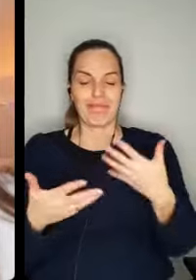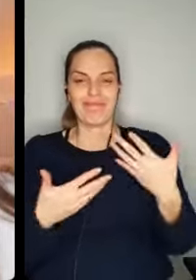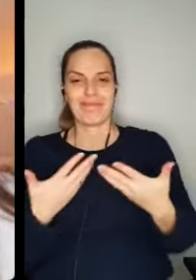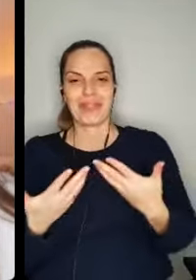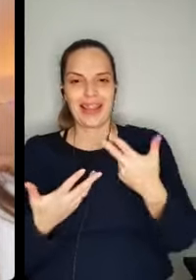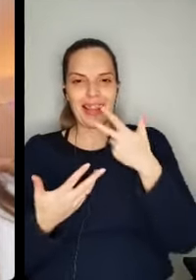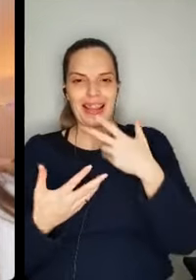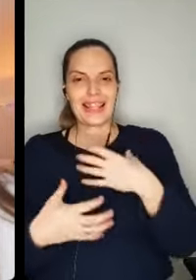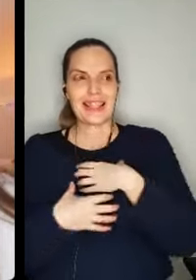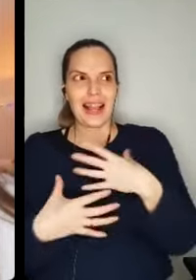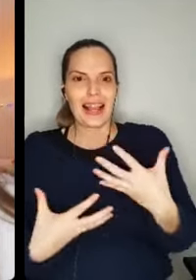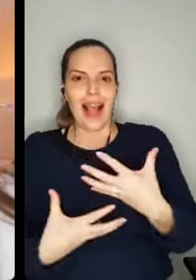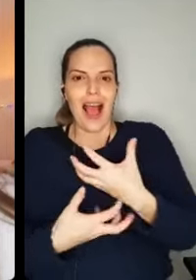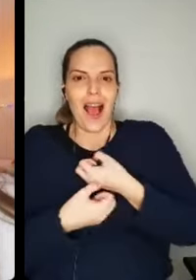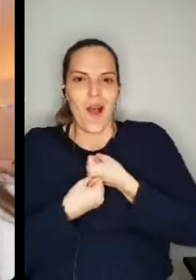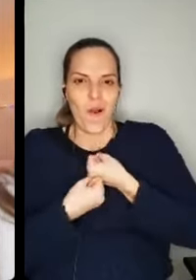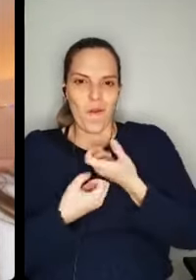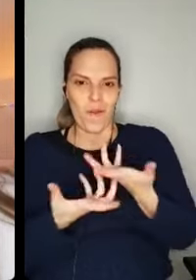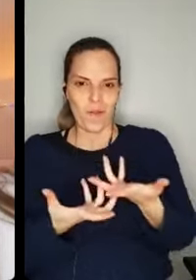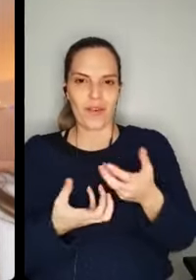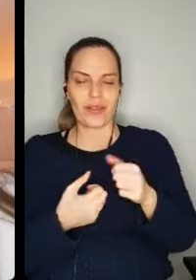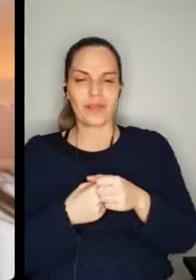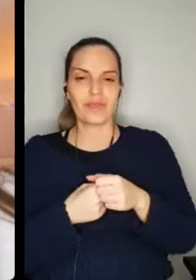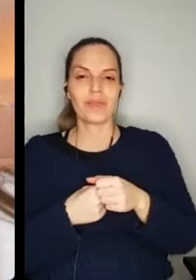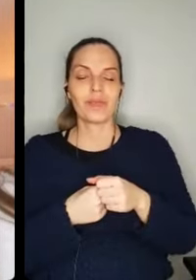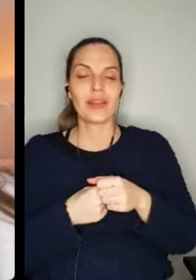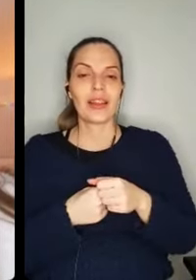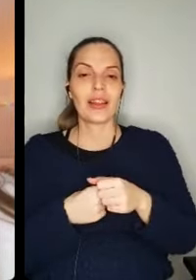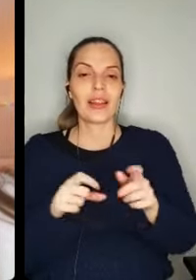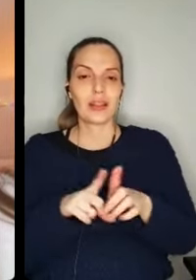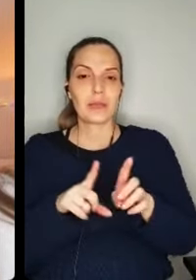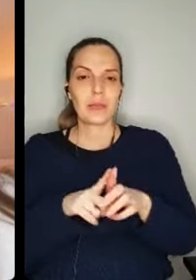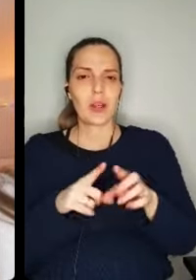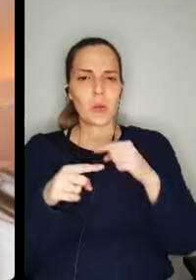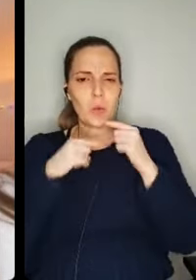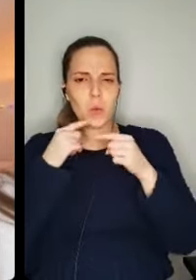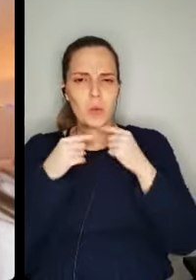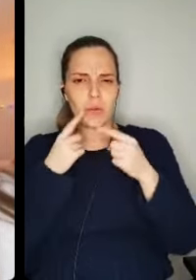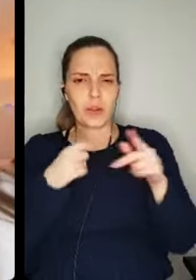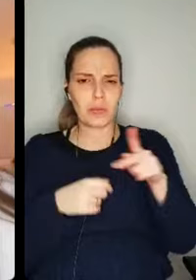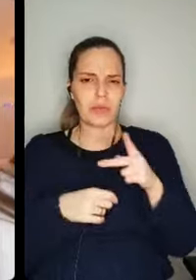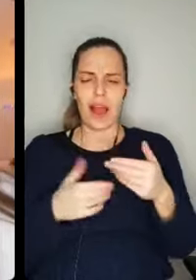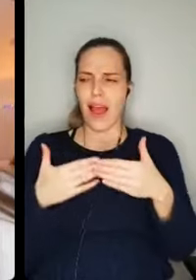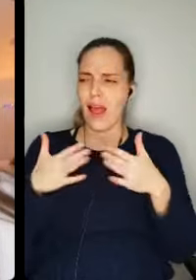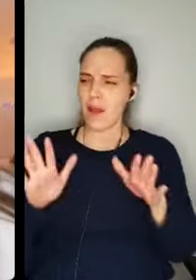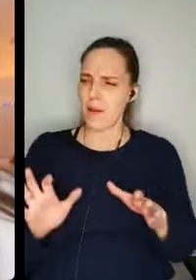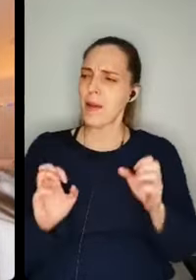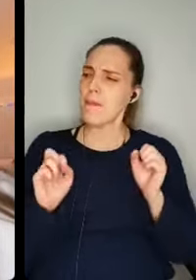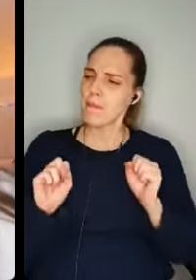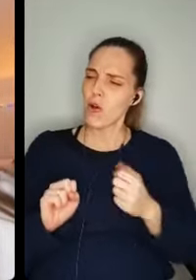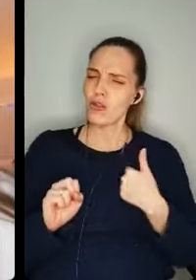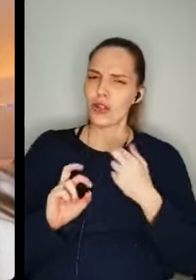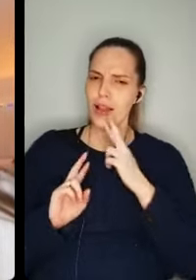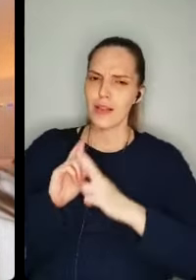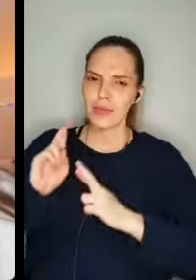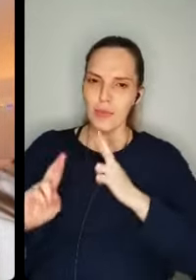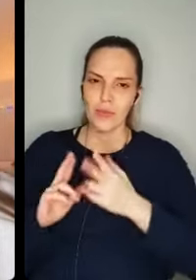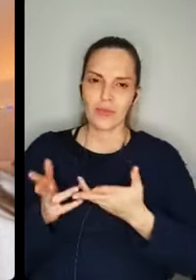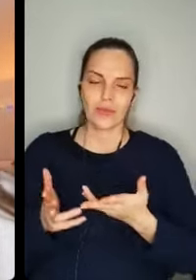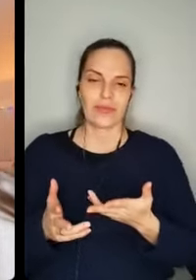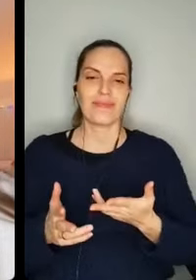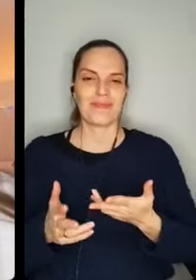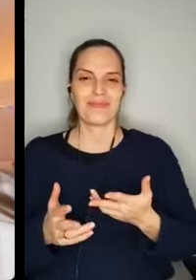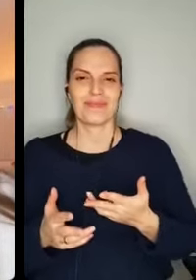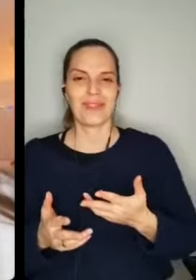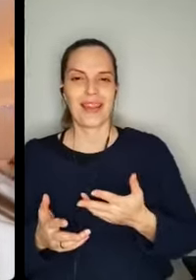sentido, e de tirar dúvidas também, assim, muito abertos. Então, eu acho que é uma relação bem horizontal,